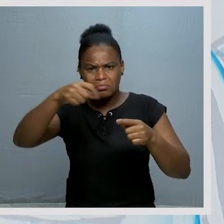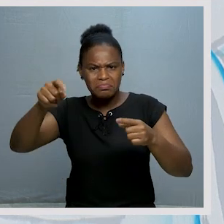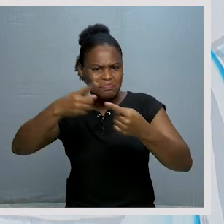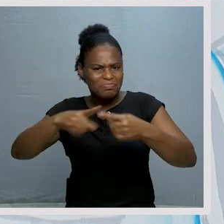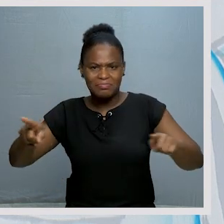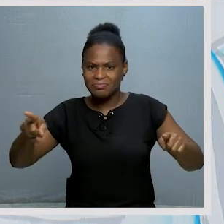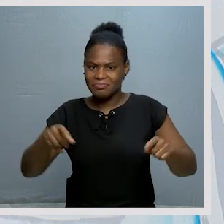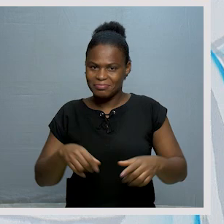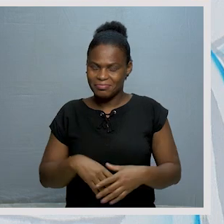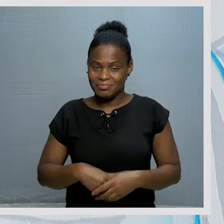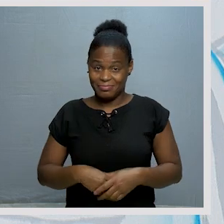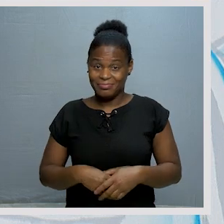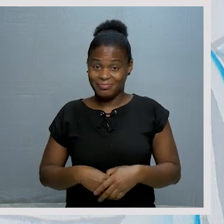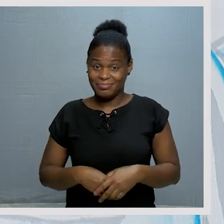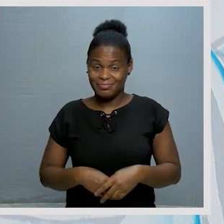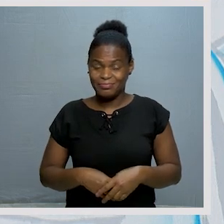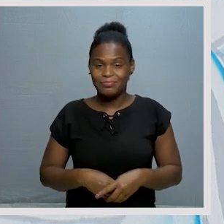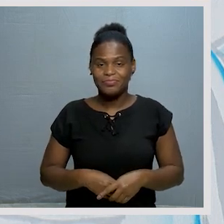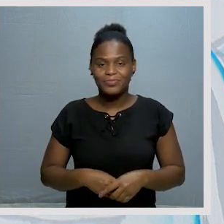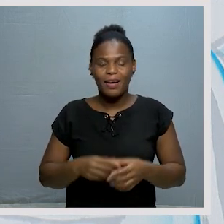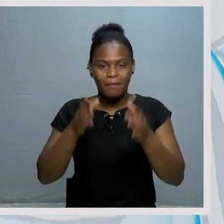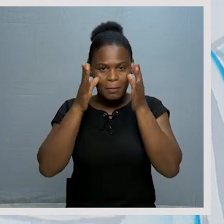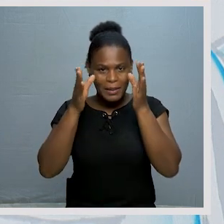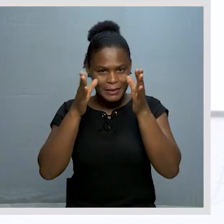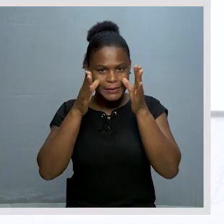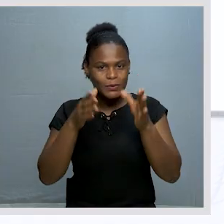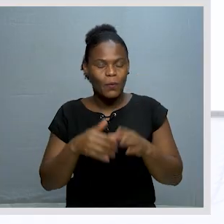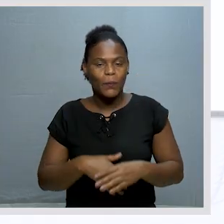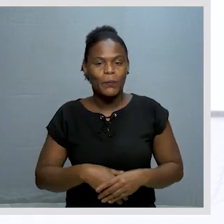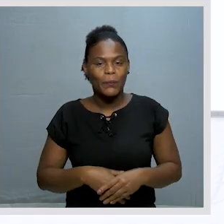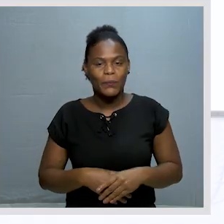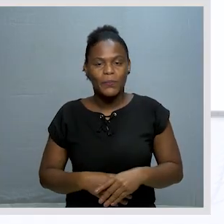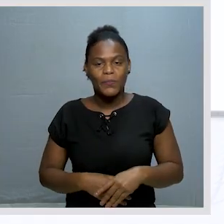escrita. Totalmente diferente. Prestem atenção a isso.